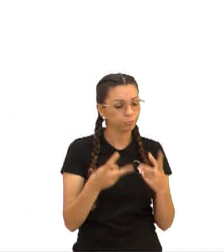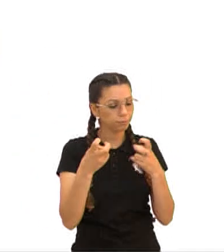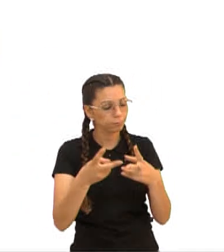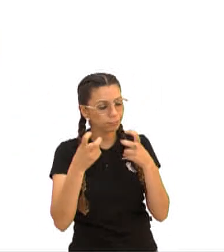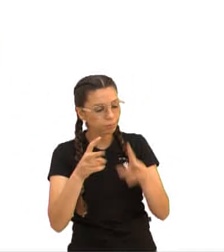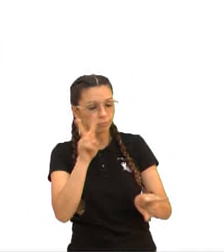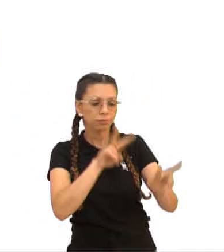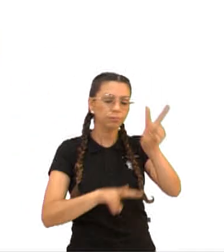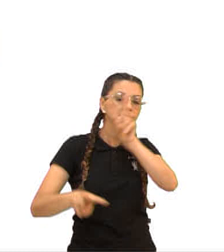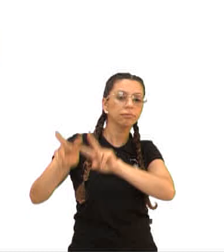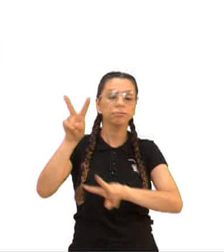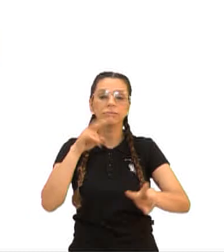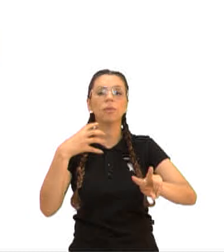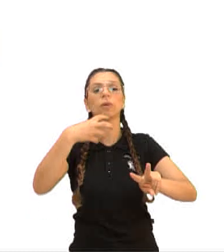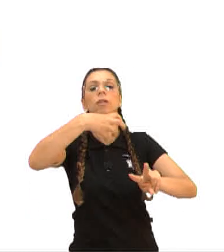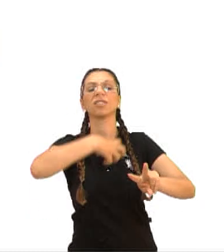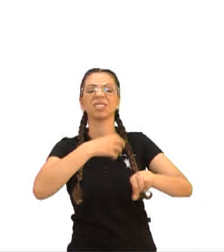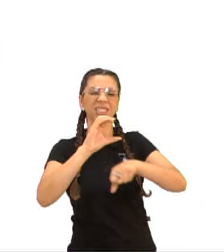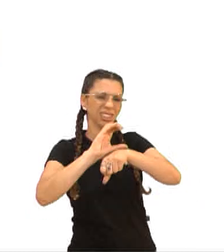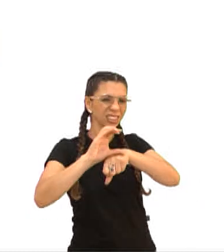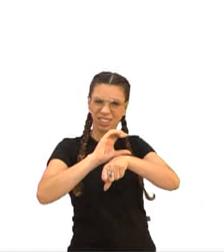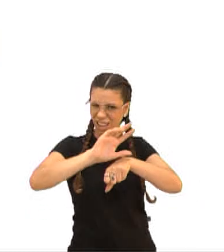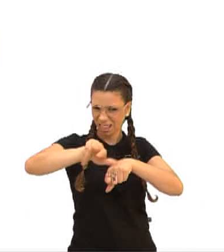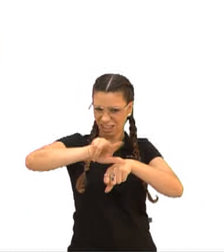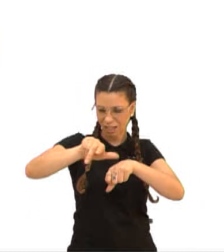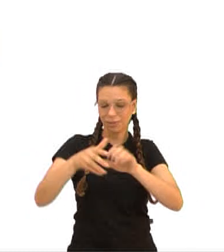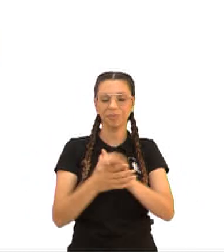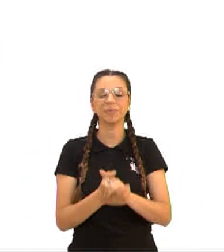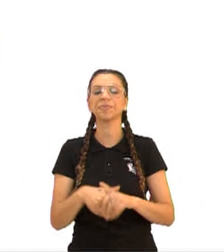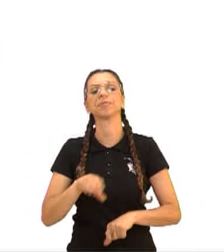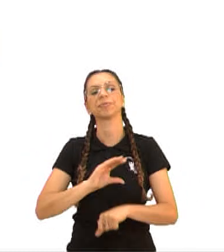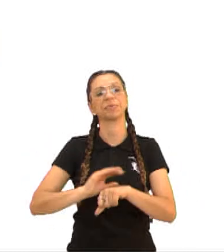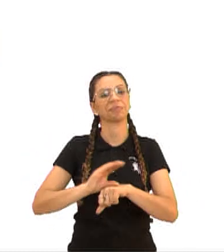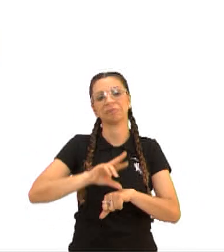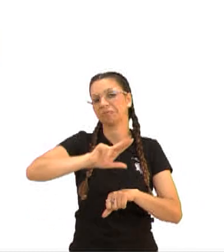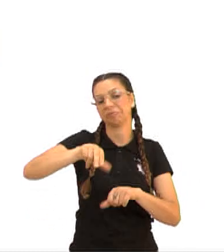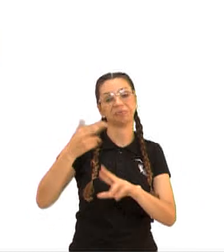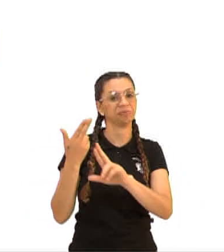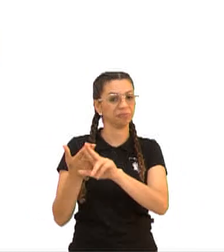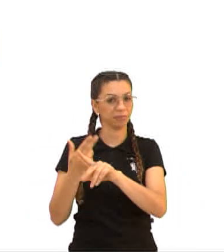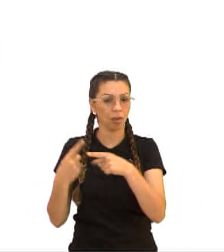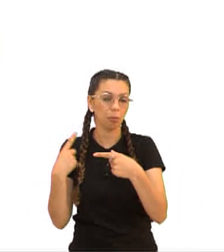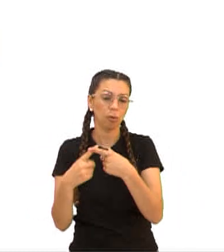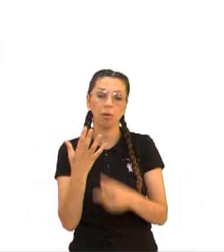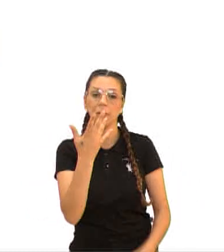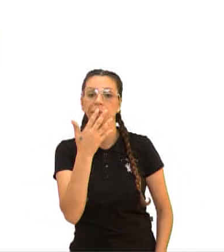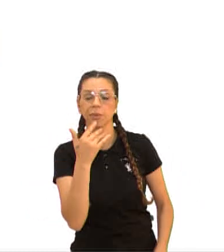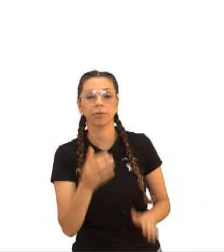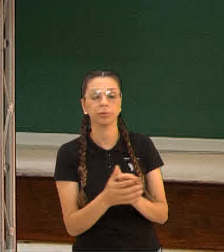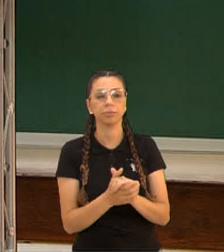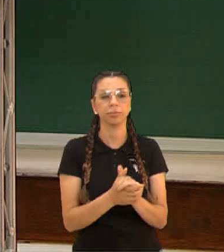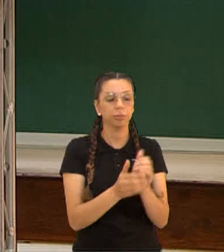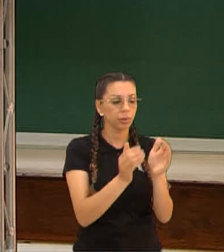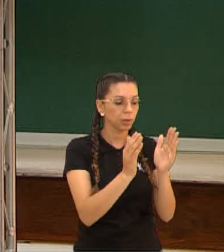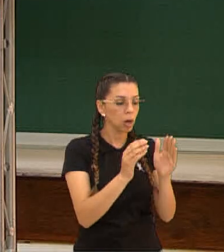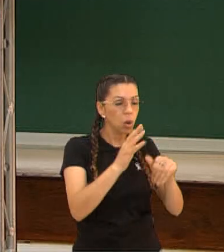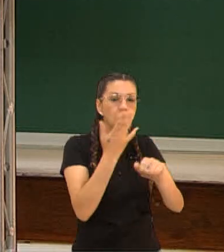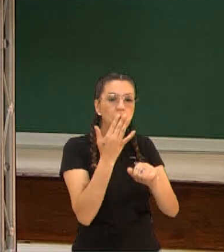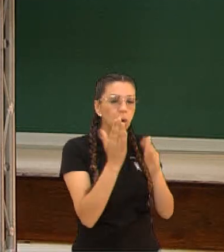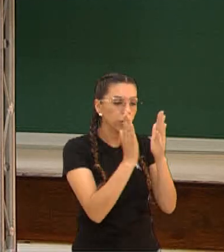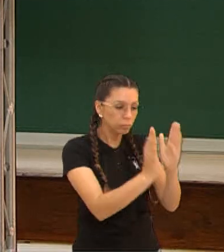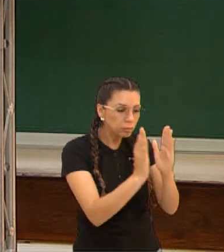nos causam, não em tons de cinza. Então, eles não vão usar os tons de cinza, eles vão trabalhar as cores, umas dos lados das